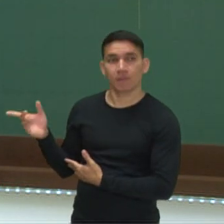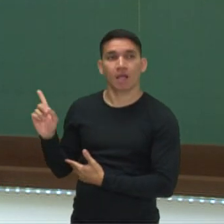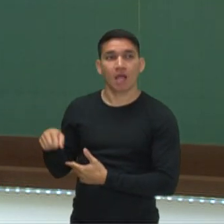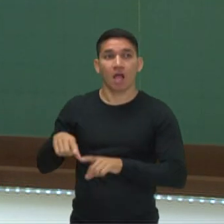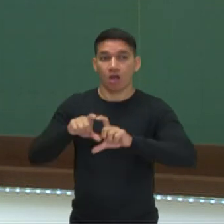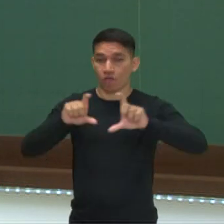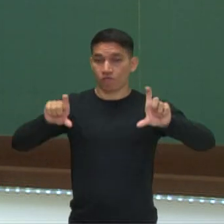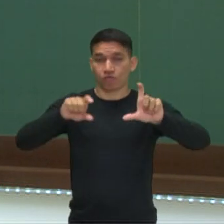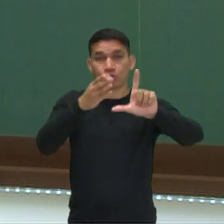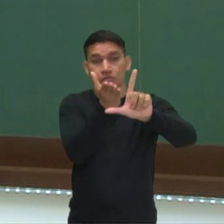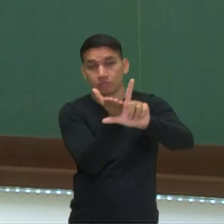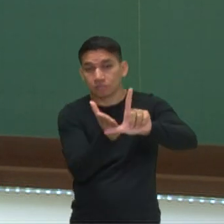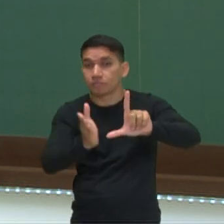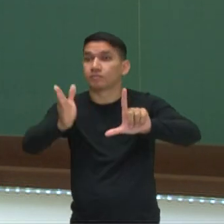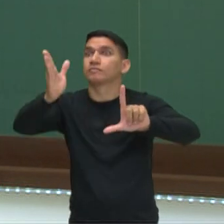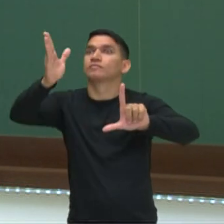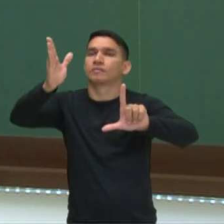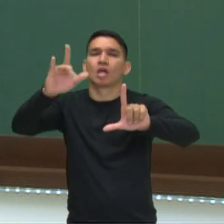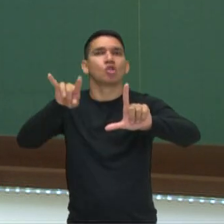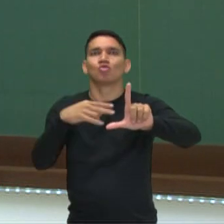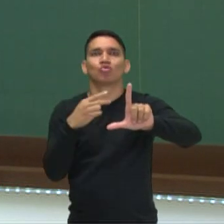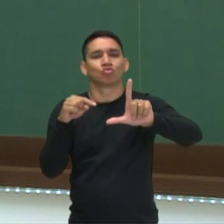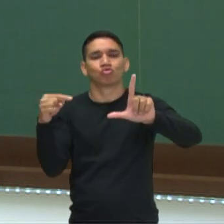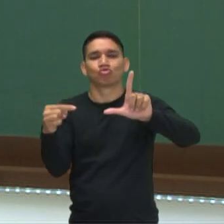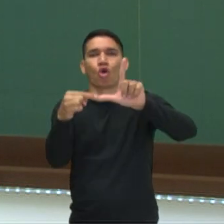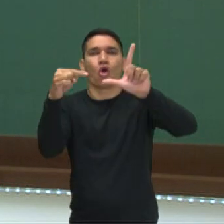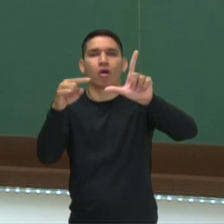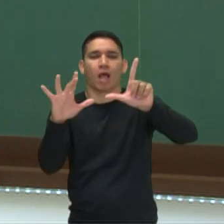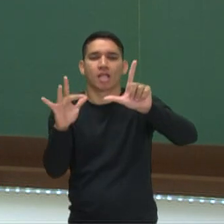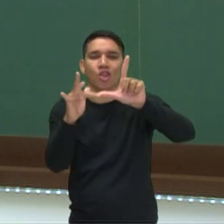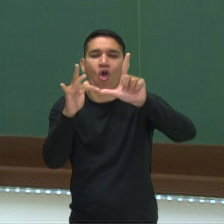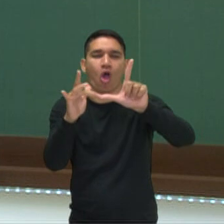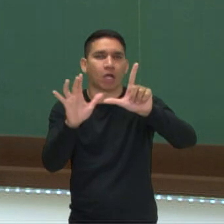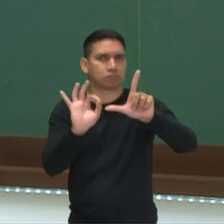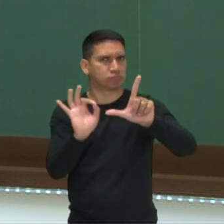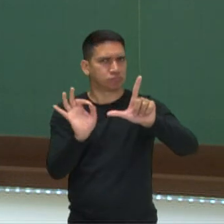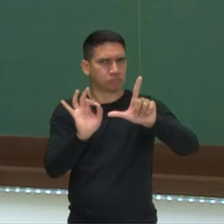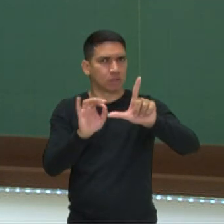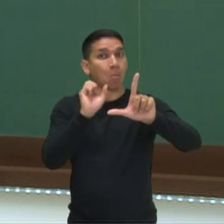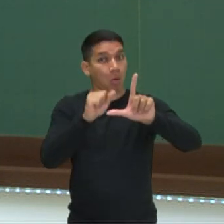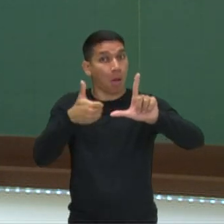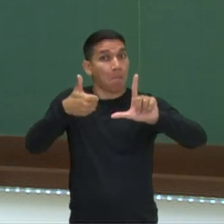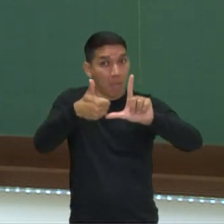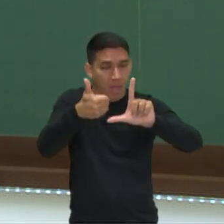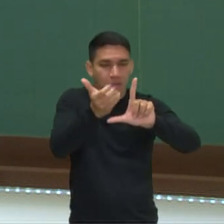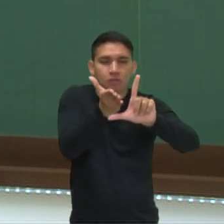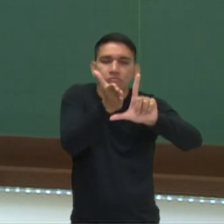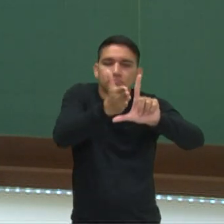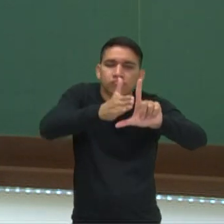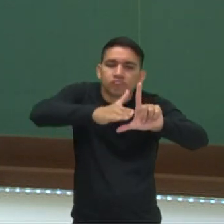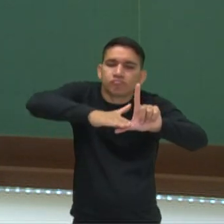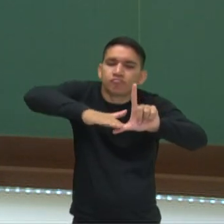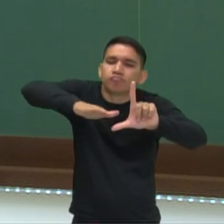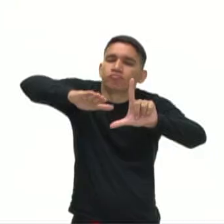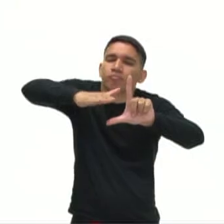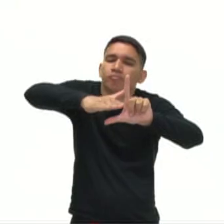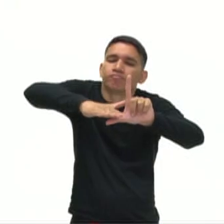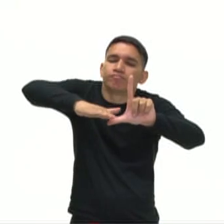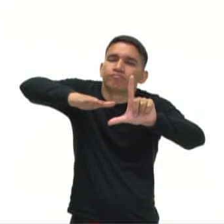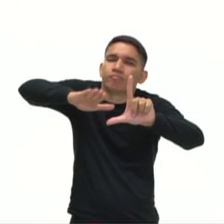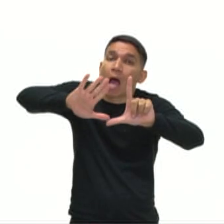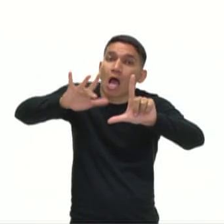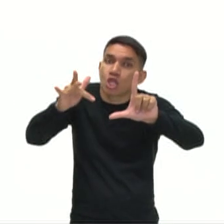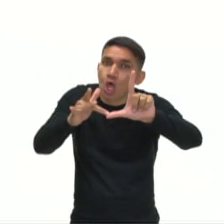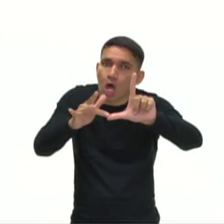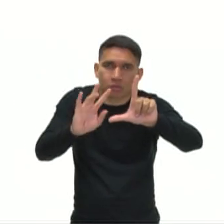ó, ela não toca no eixo do x, ela pode chegar perto, mas tocar não pode acontecer. Na